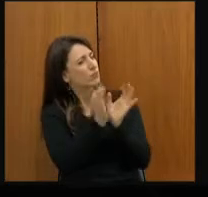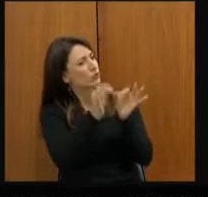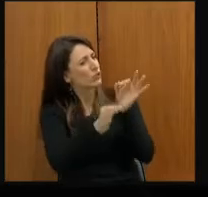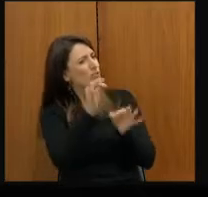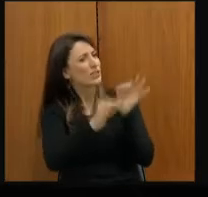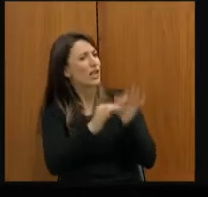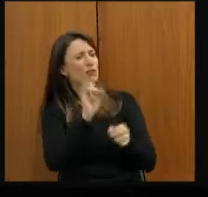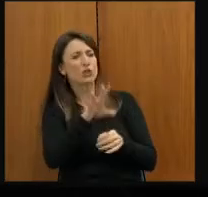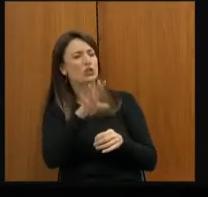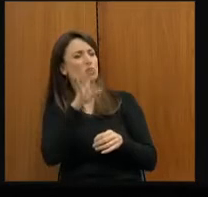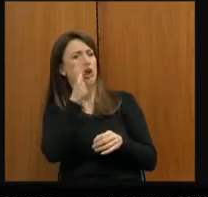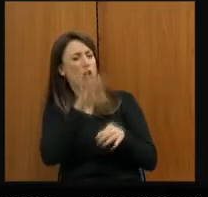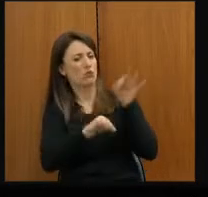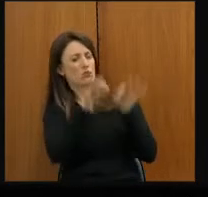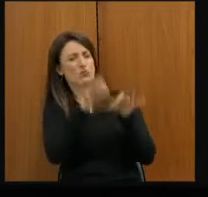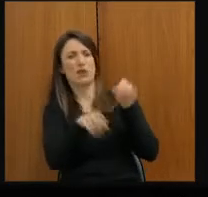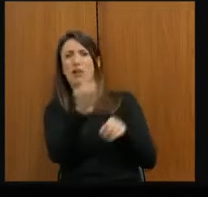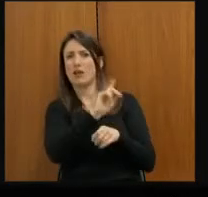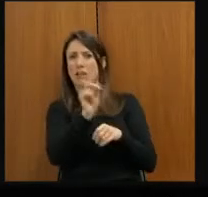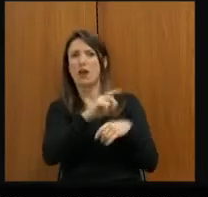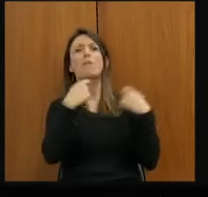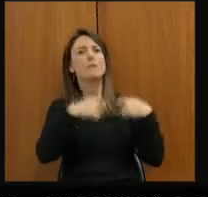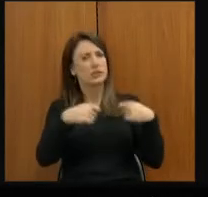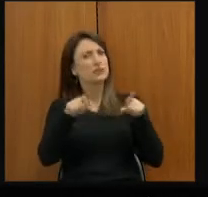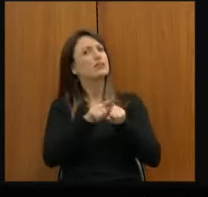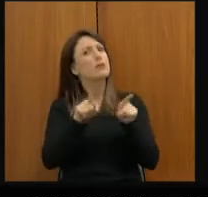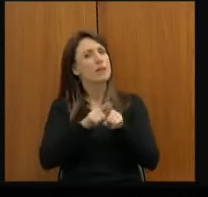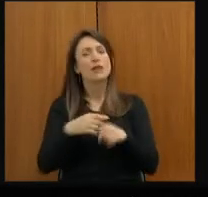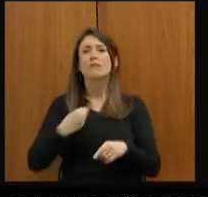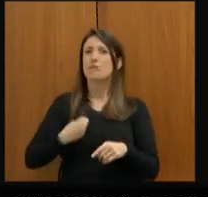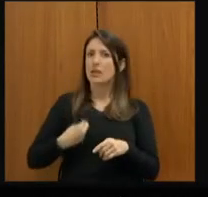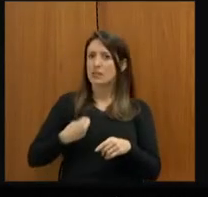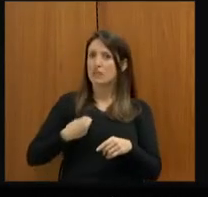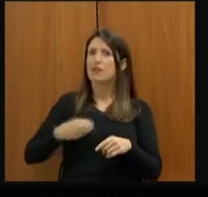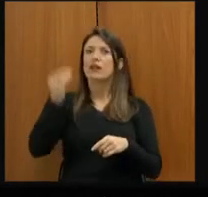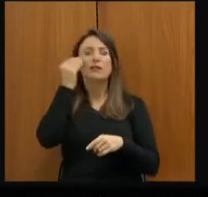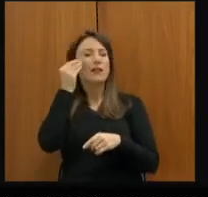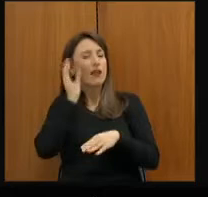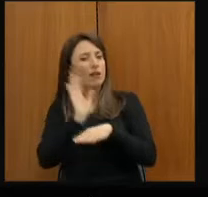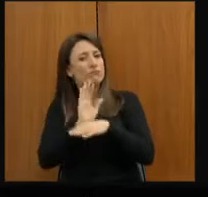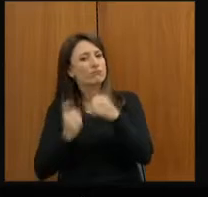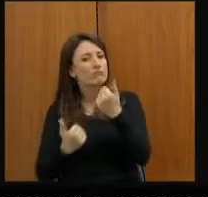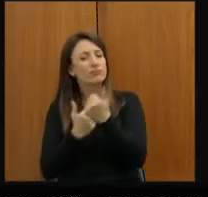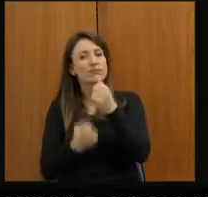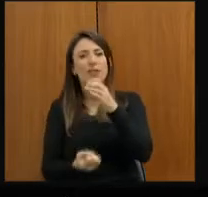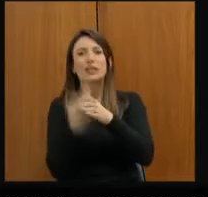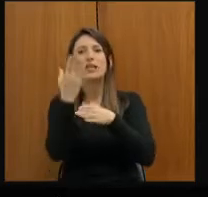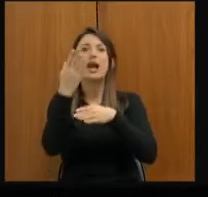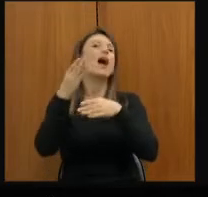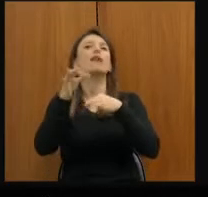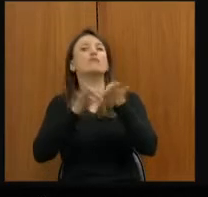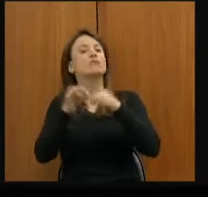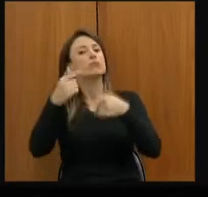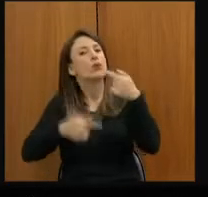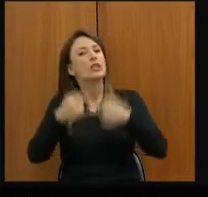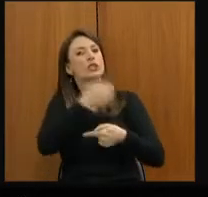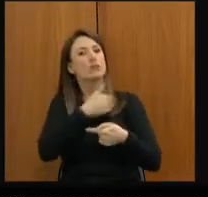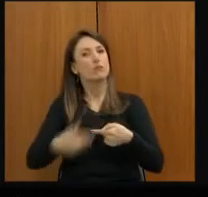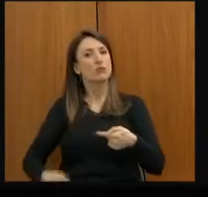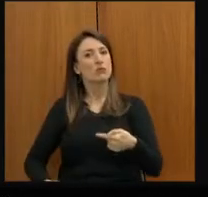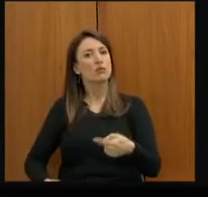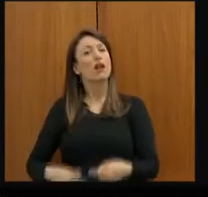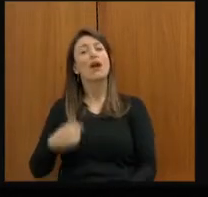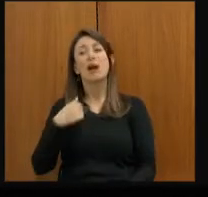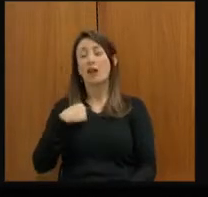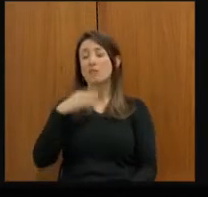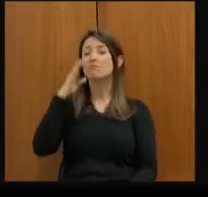julgar um pouquinho e vai participar da construção da política pública Eu acho assim Fantástico Essa visão